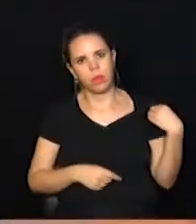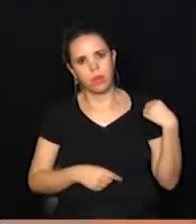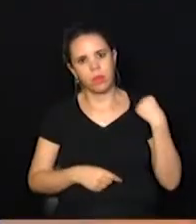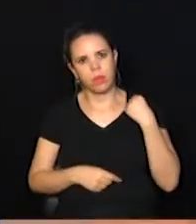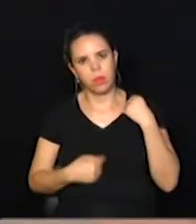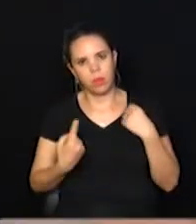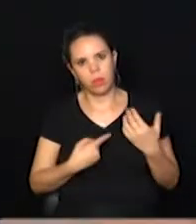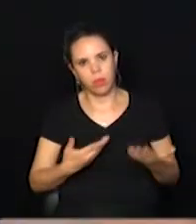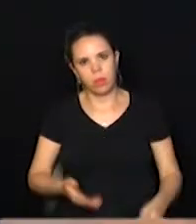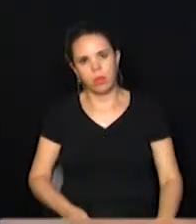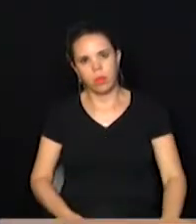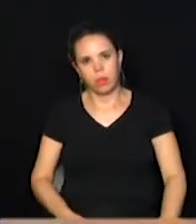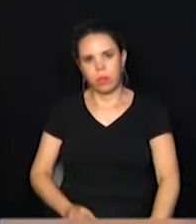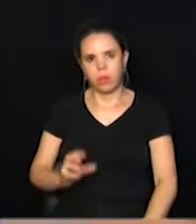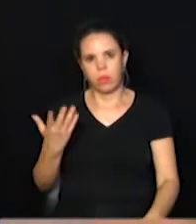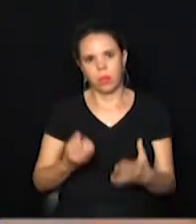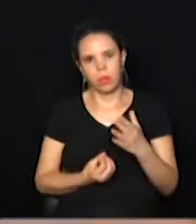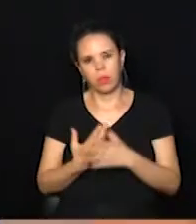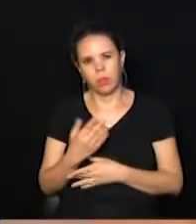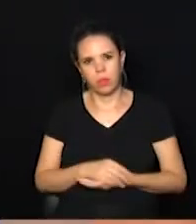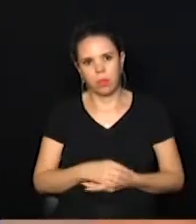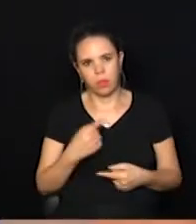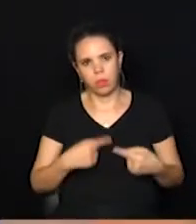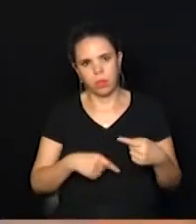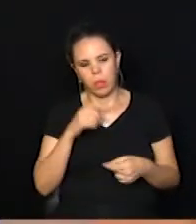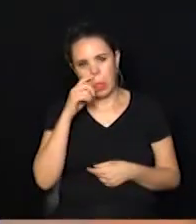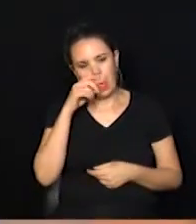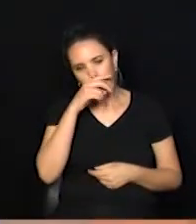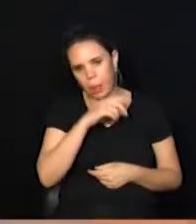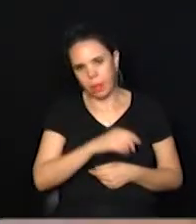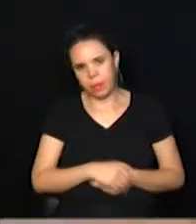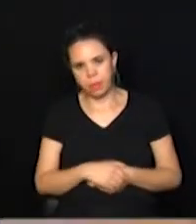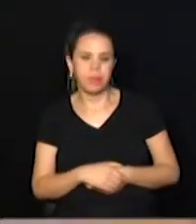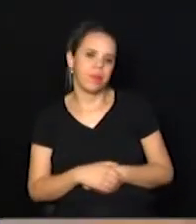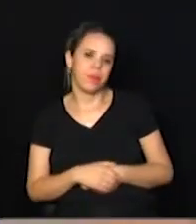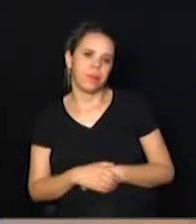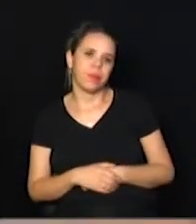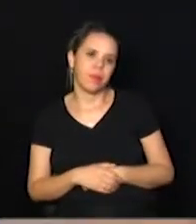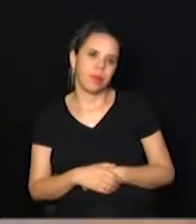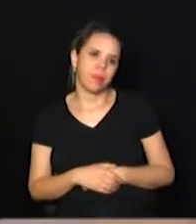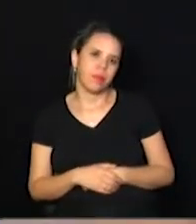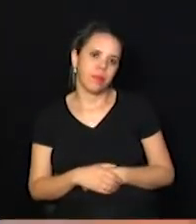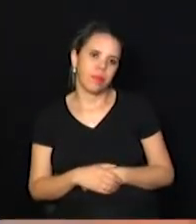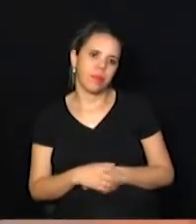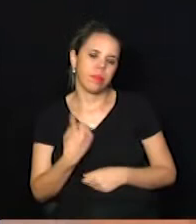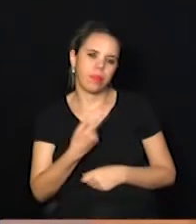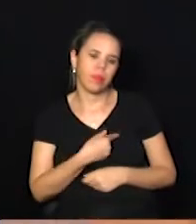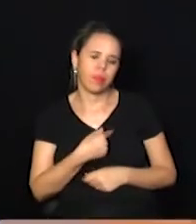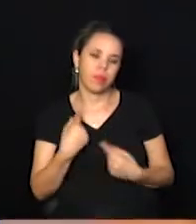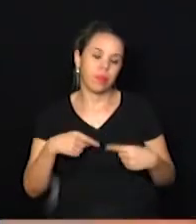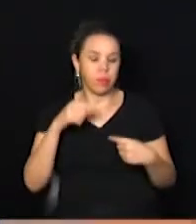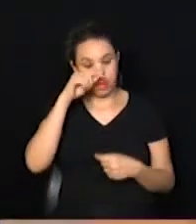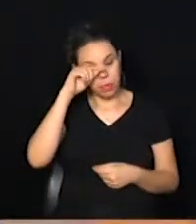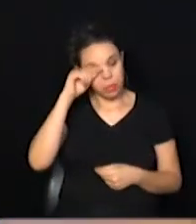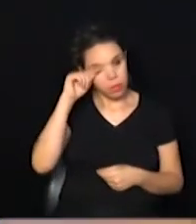que criar as condições políticas para estabelecer aquilo que a nossa música